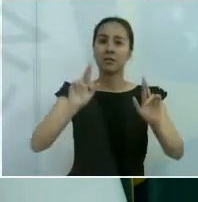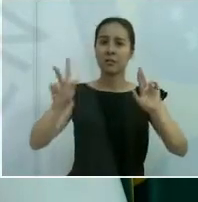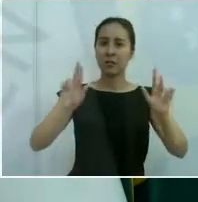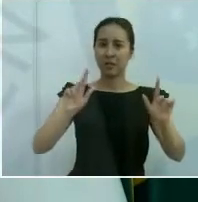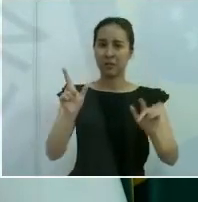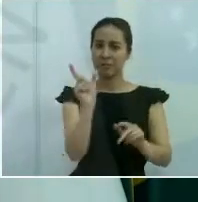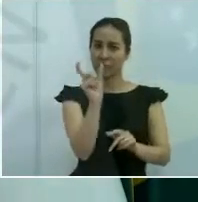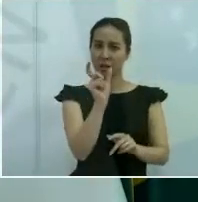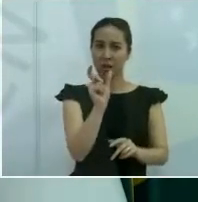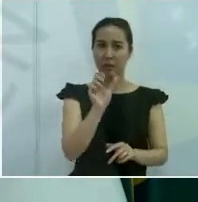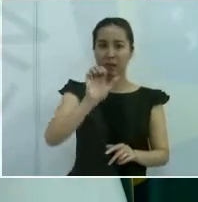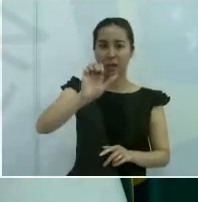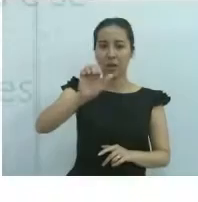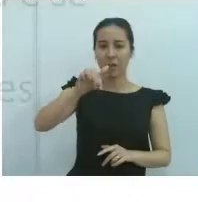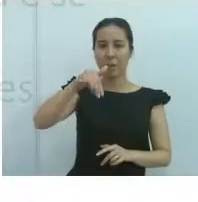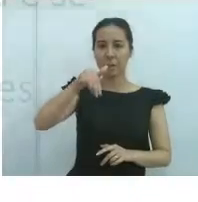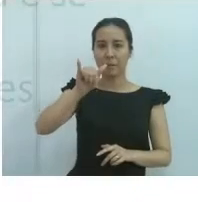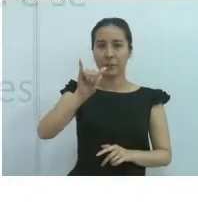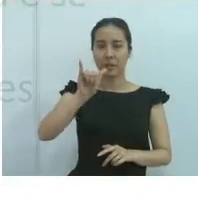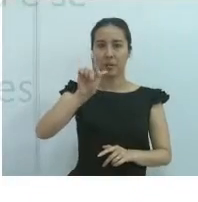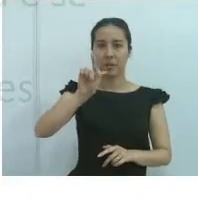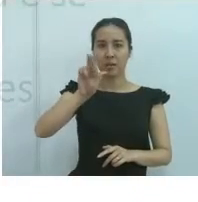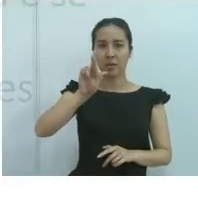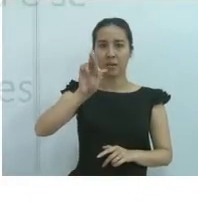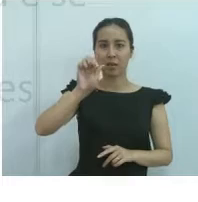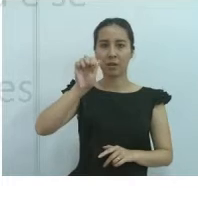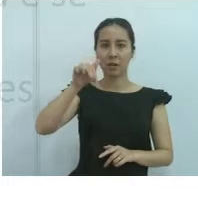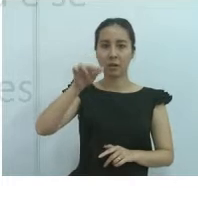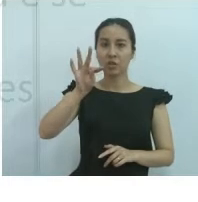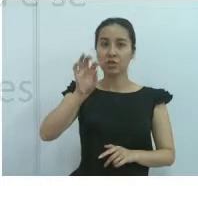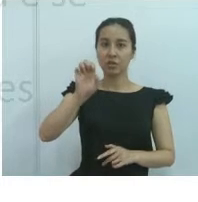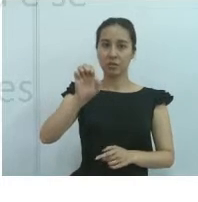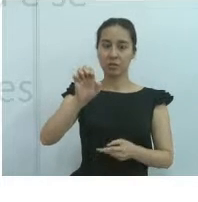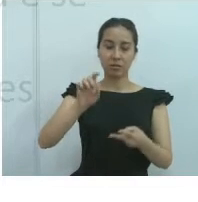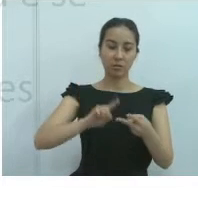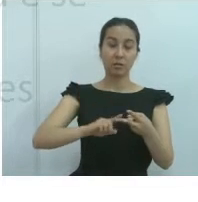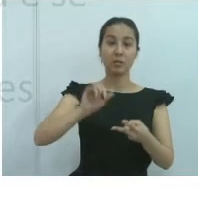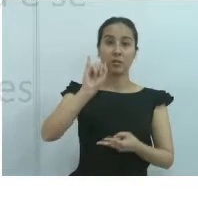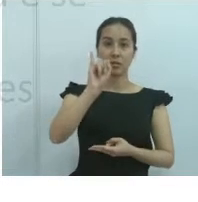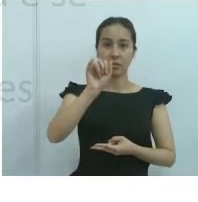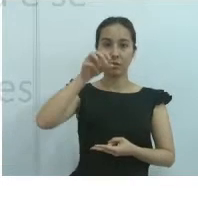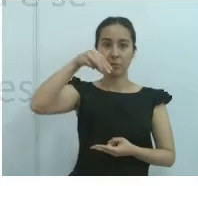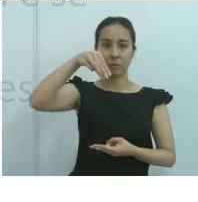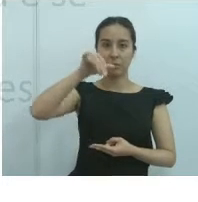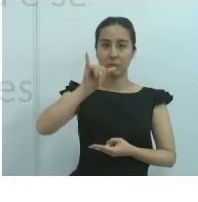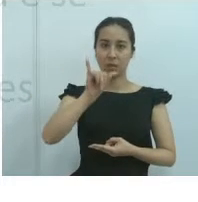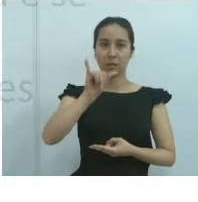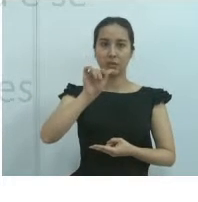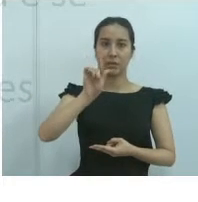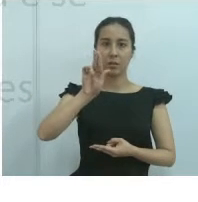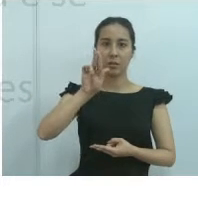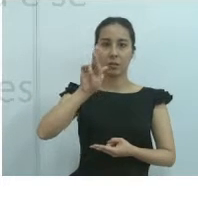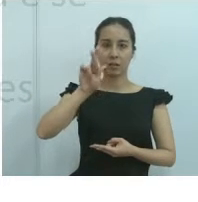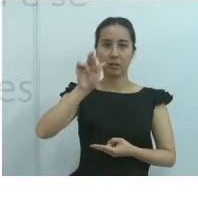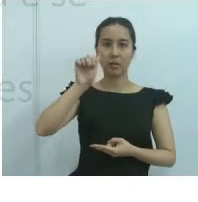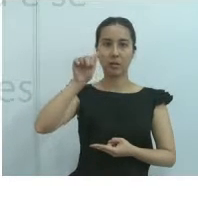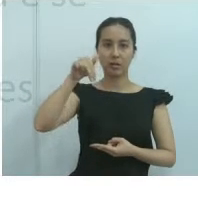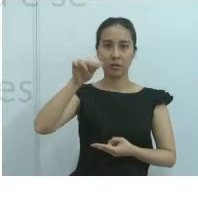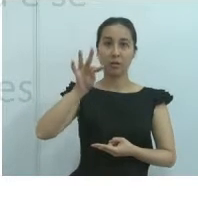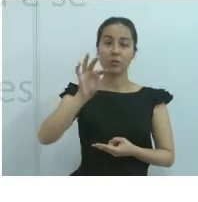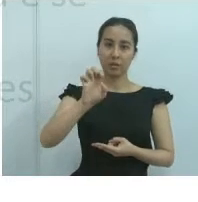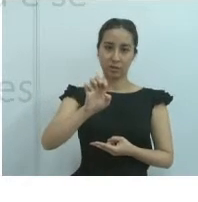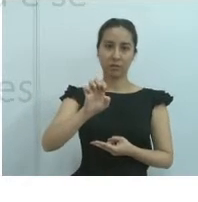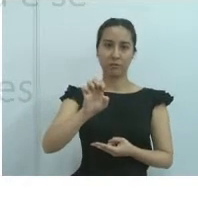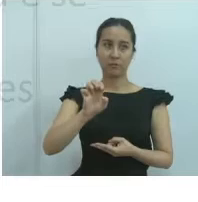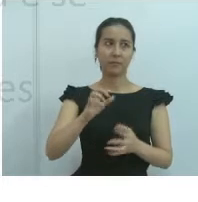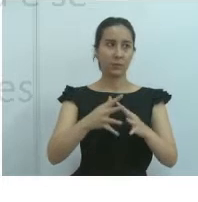isso no início 1896 havia chegado o trem de ferro a estação sapucaí a linha só por aí havia